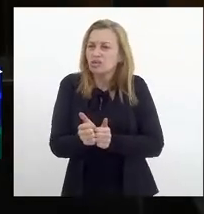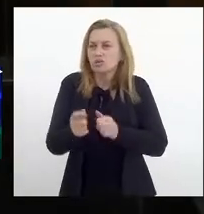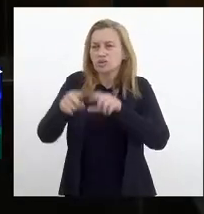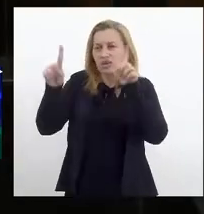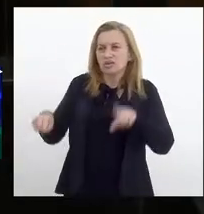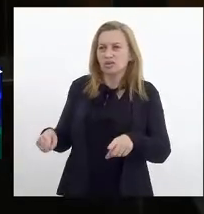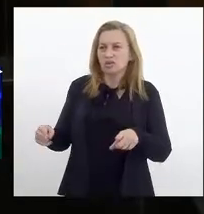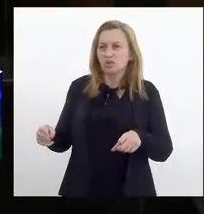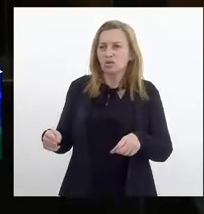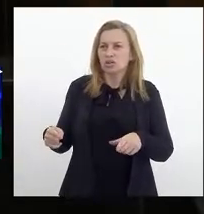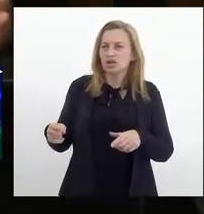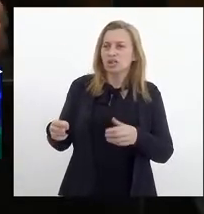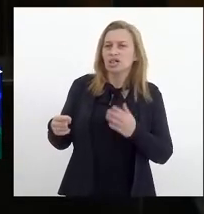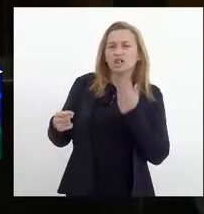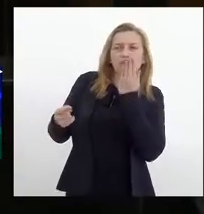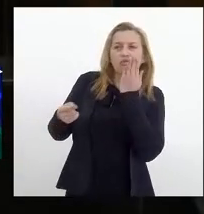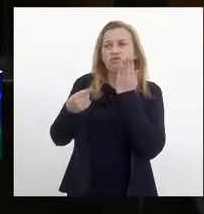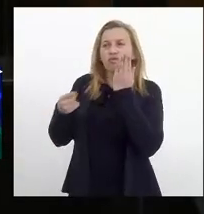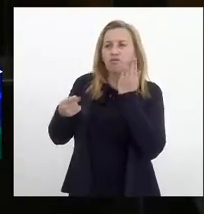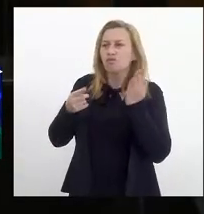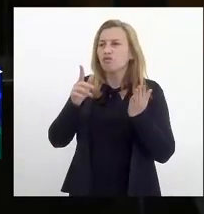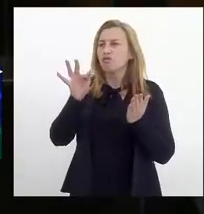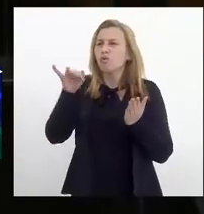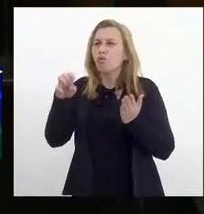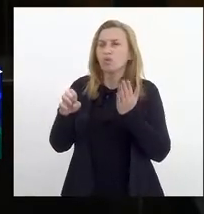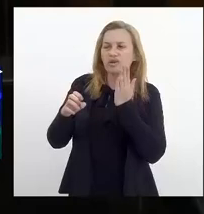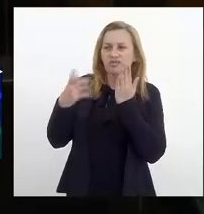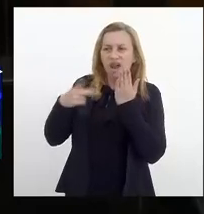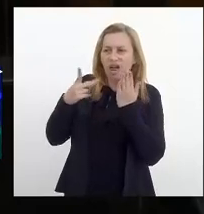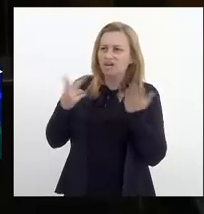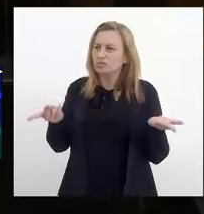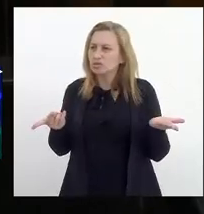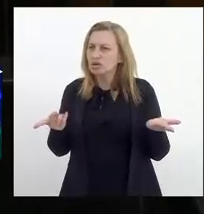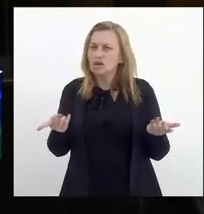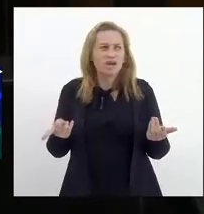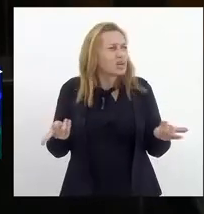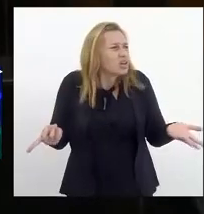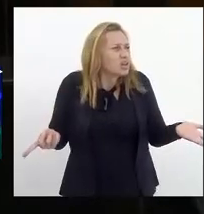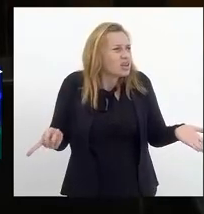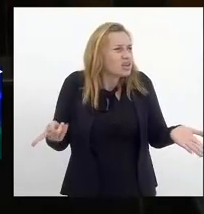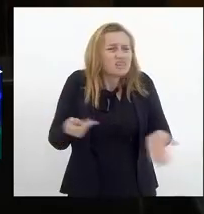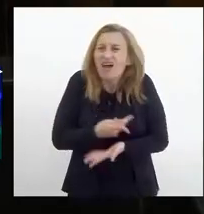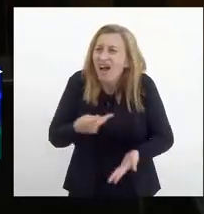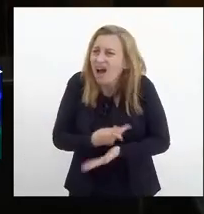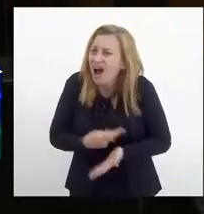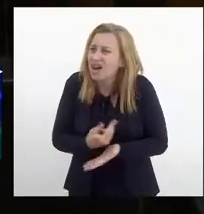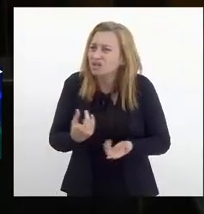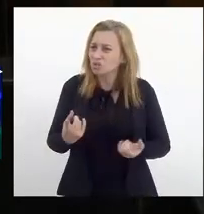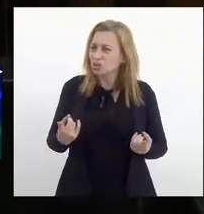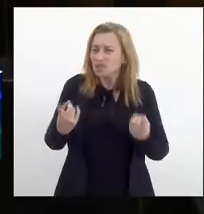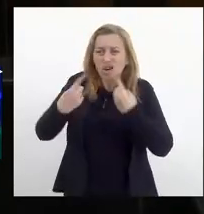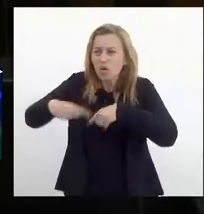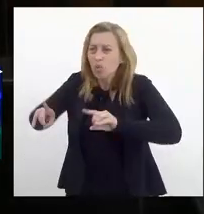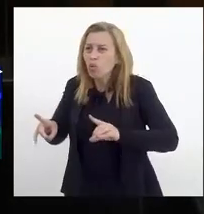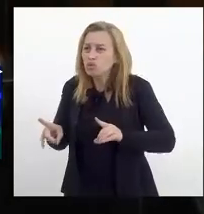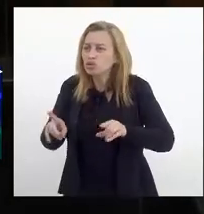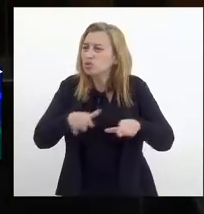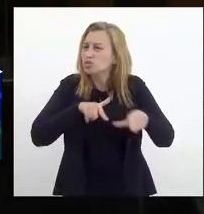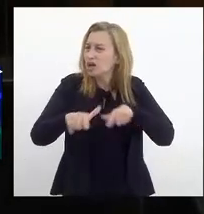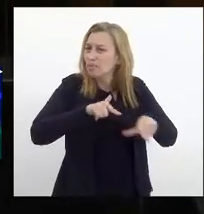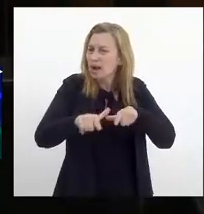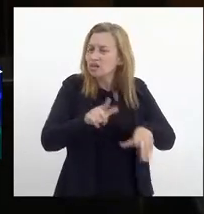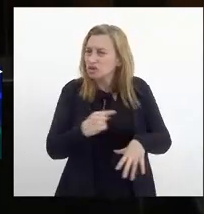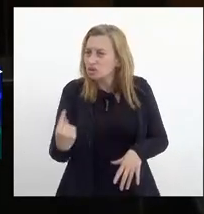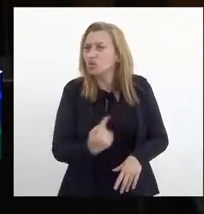se comunicando por fone história é esta e sorriso colorido O parlamento Pense nisso ridiculariza o papel de